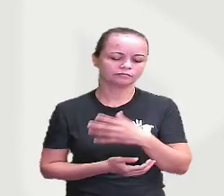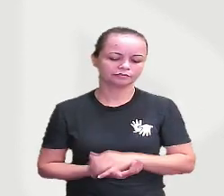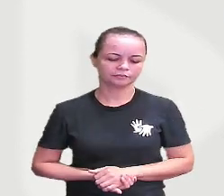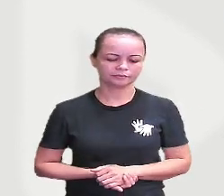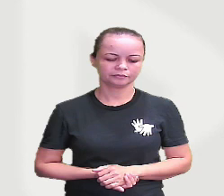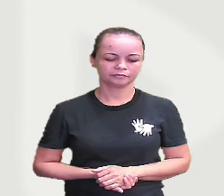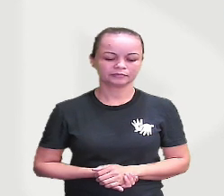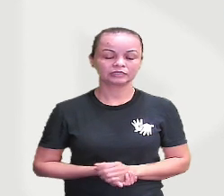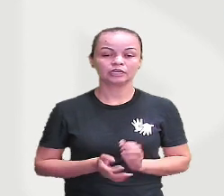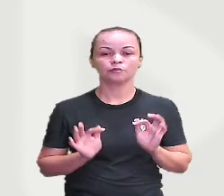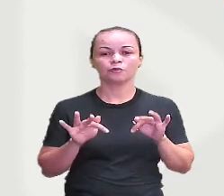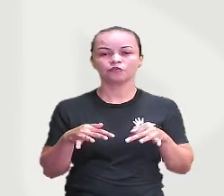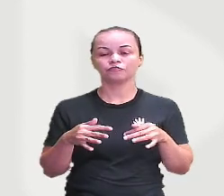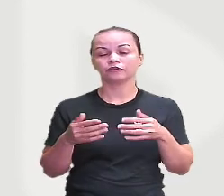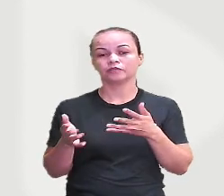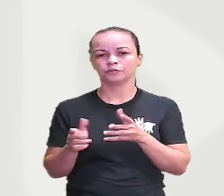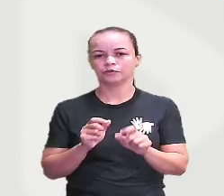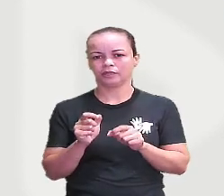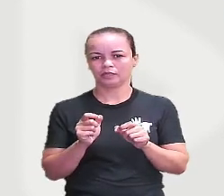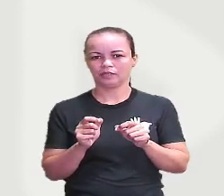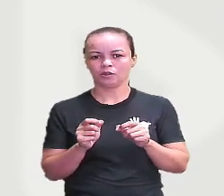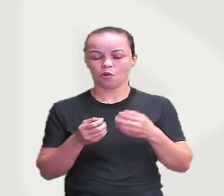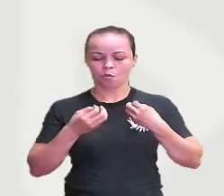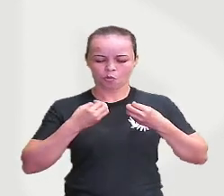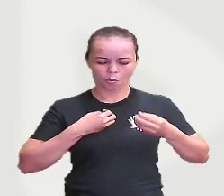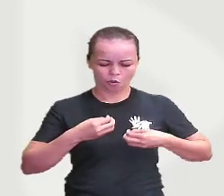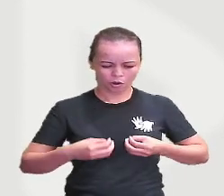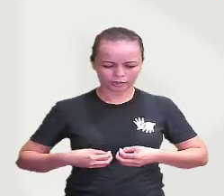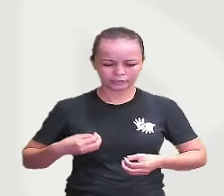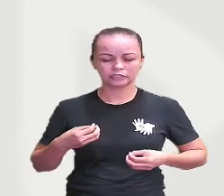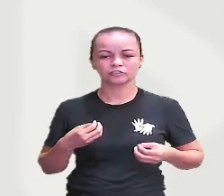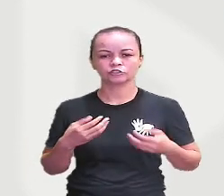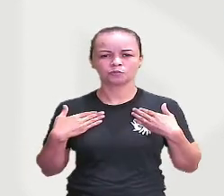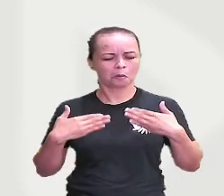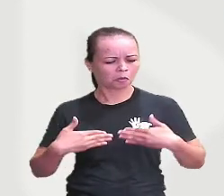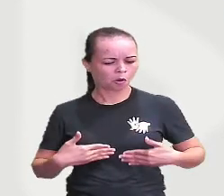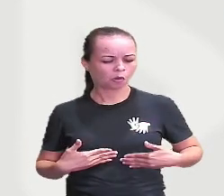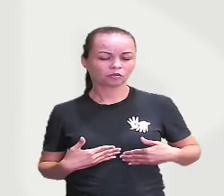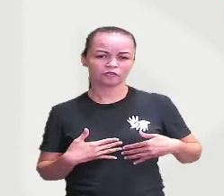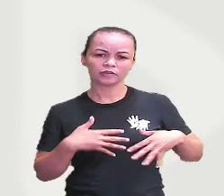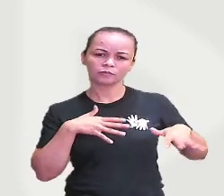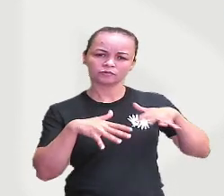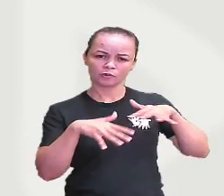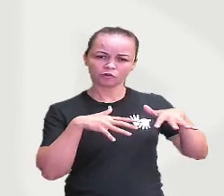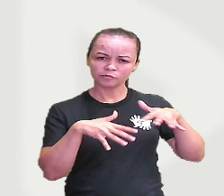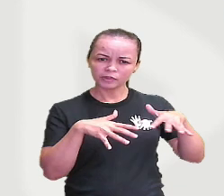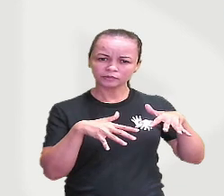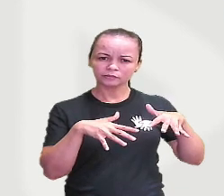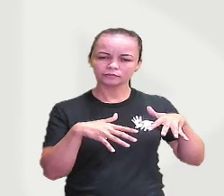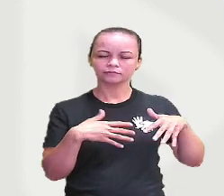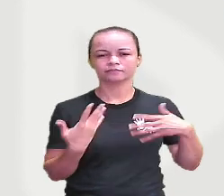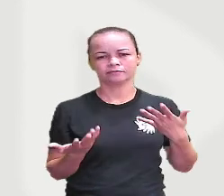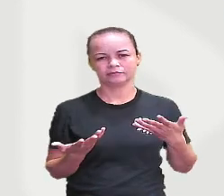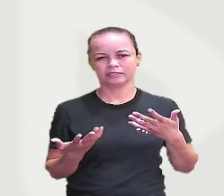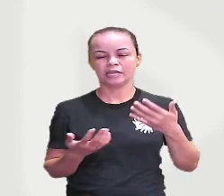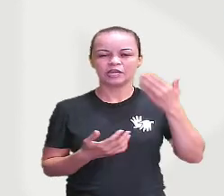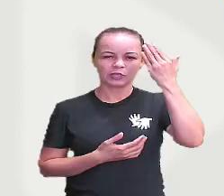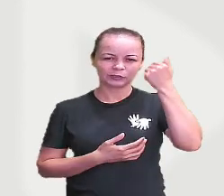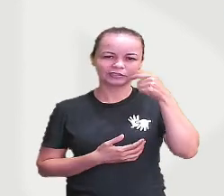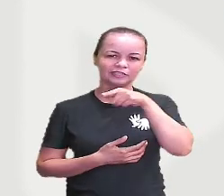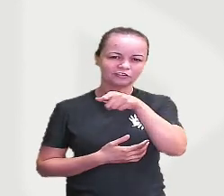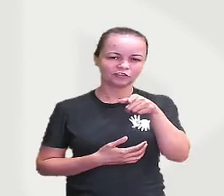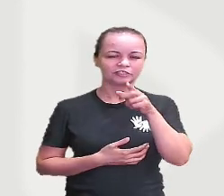por fim, nosso organismo foi feito para estar em movimento. E essa alternativa, tenho certeza que